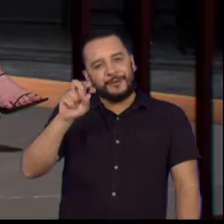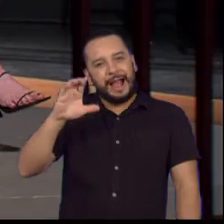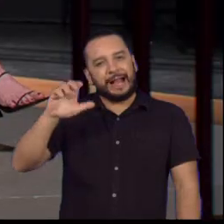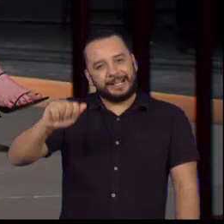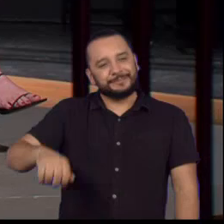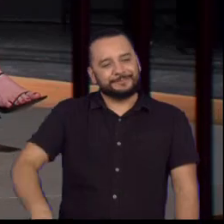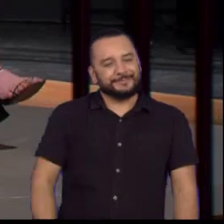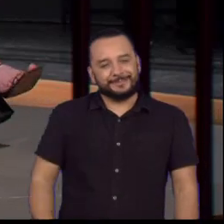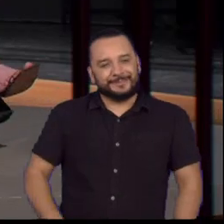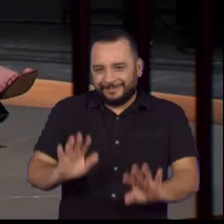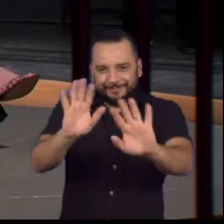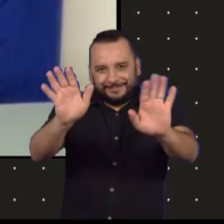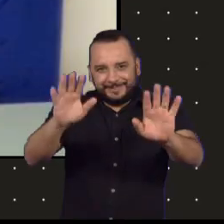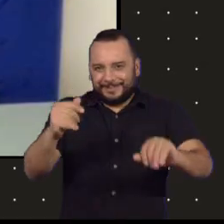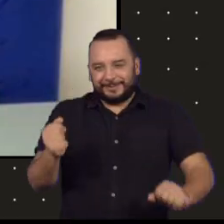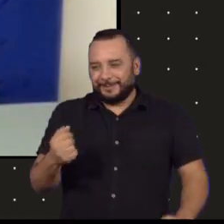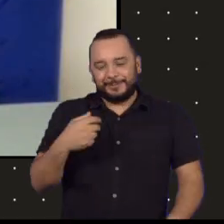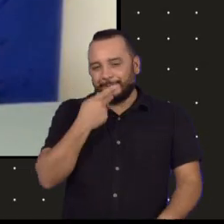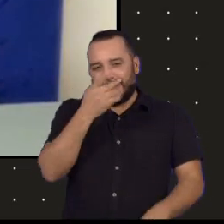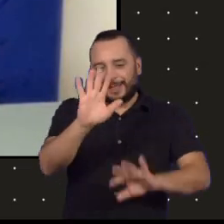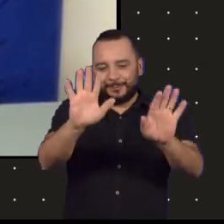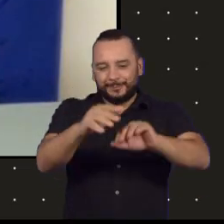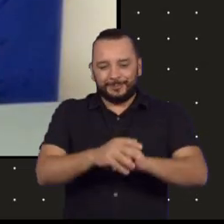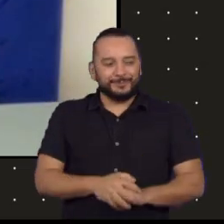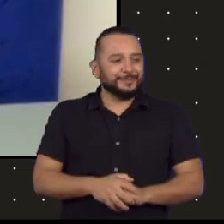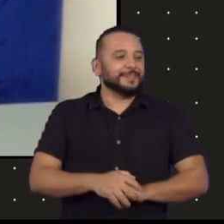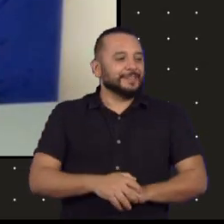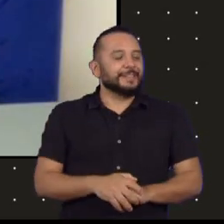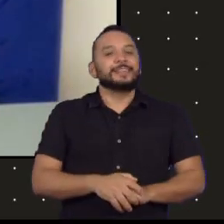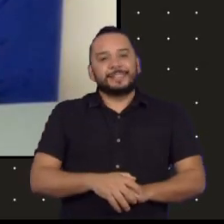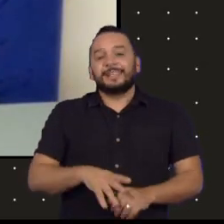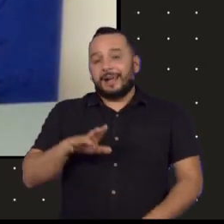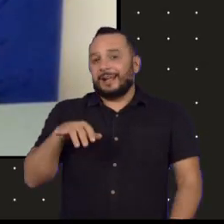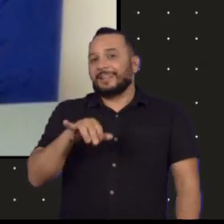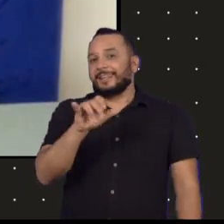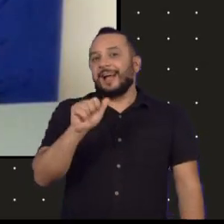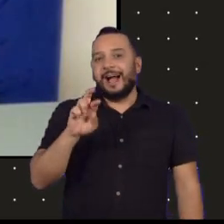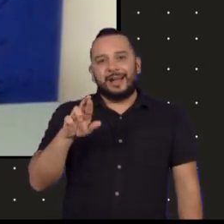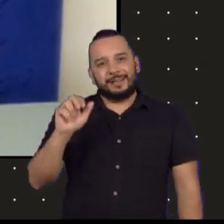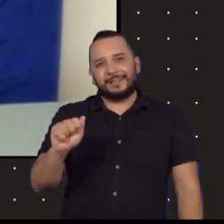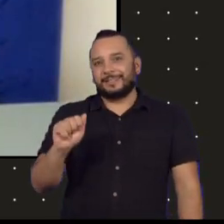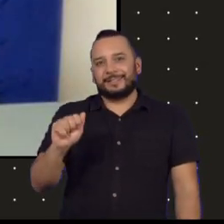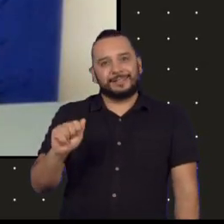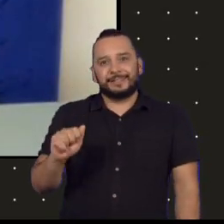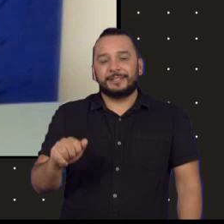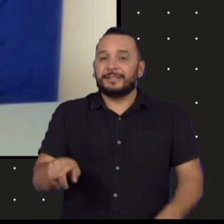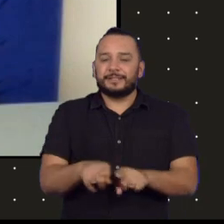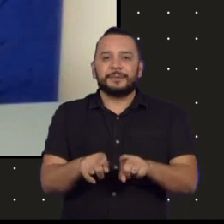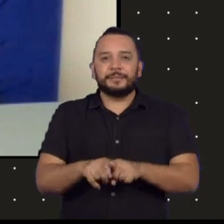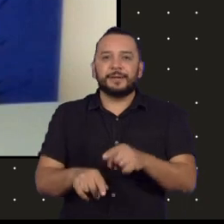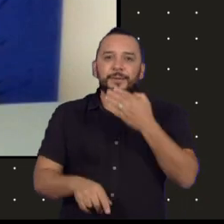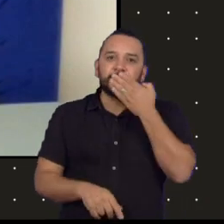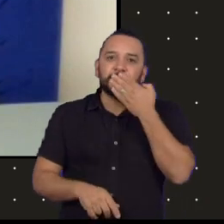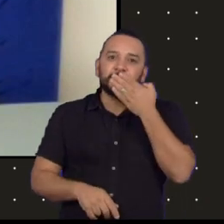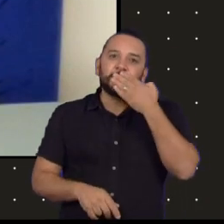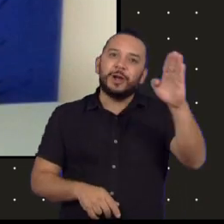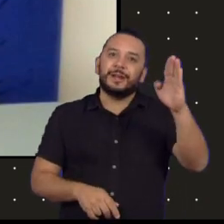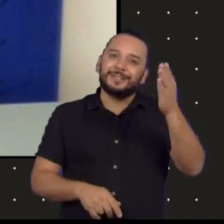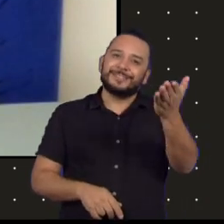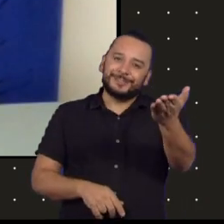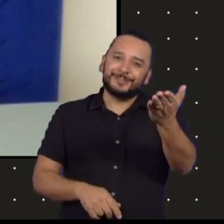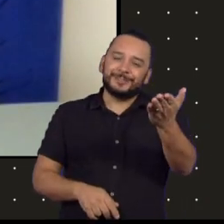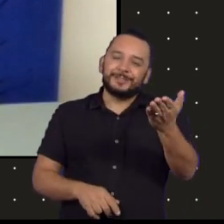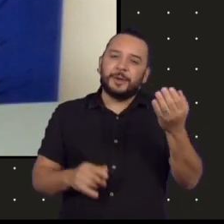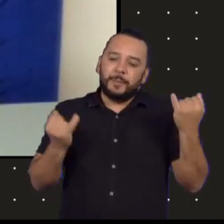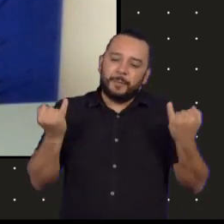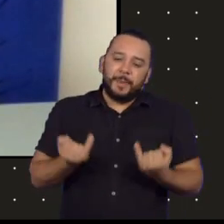você fez comigo. A Yara, bom, o Jô já tinha falado, um beijo do magro, né, Jô? Porque está magro.